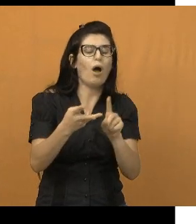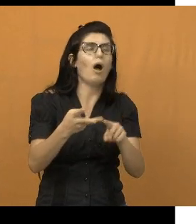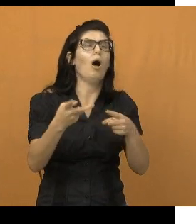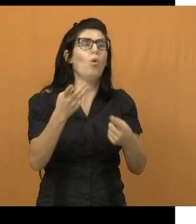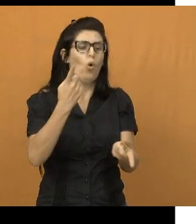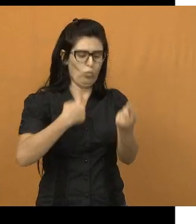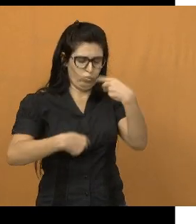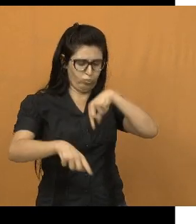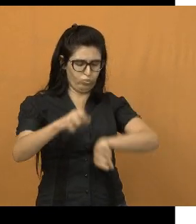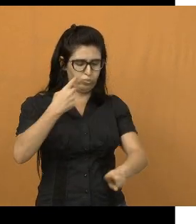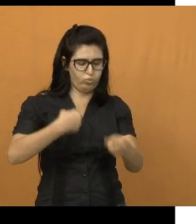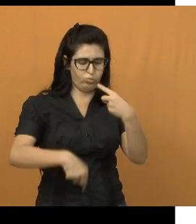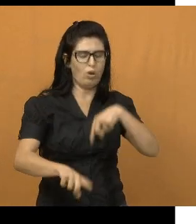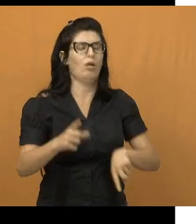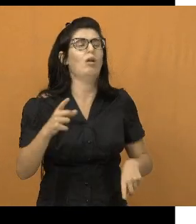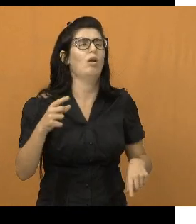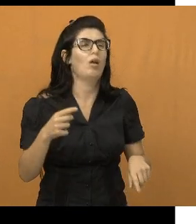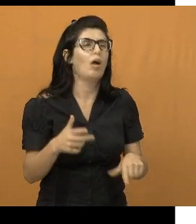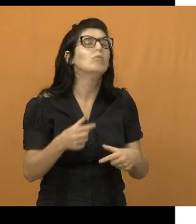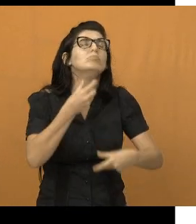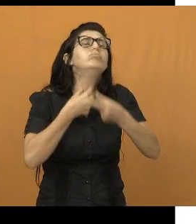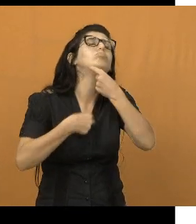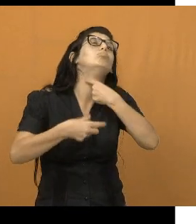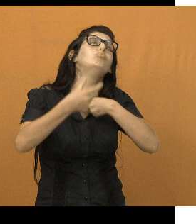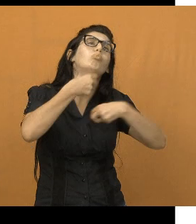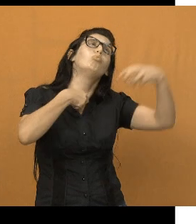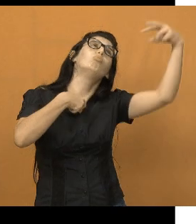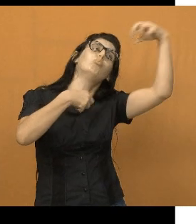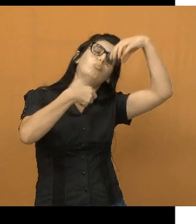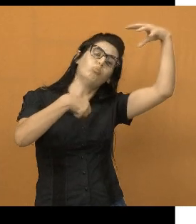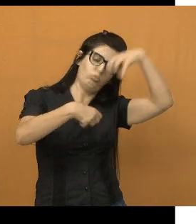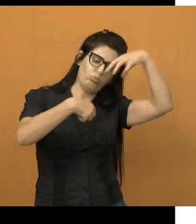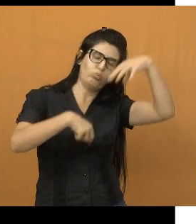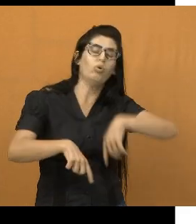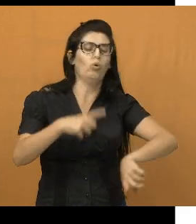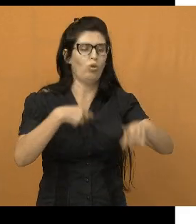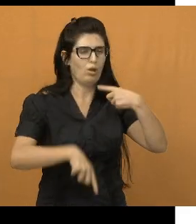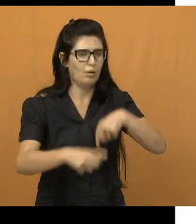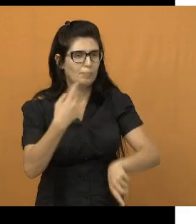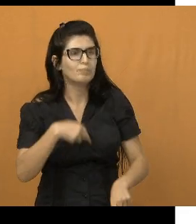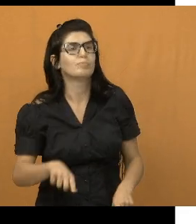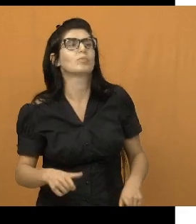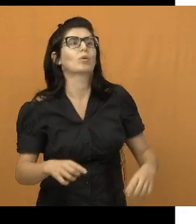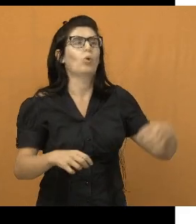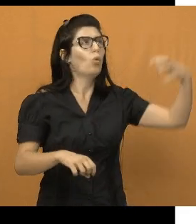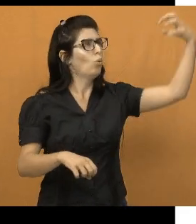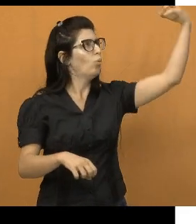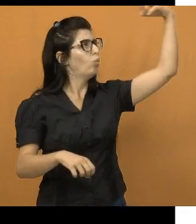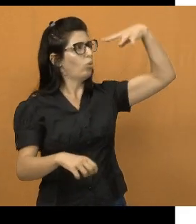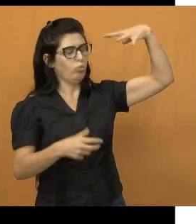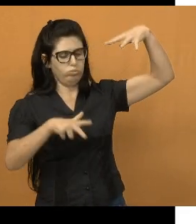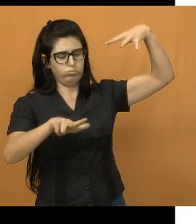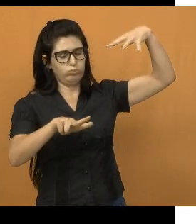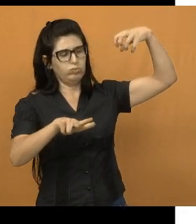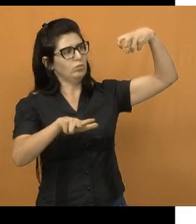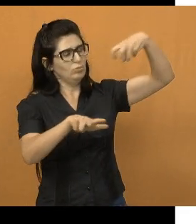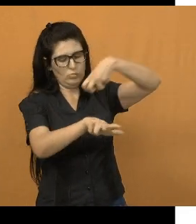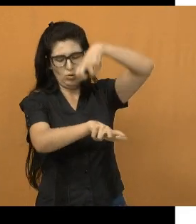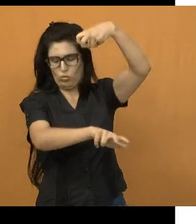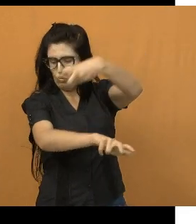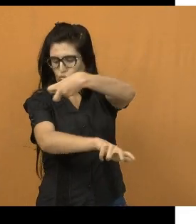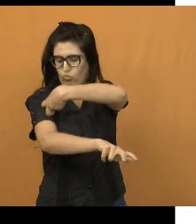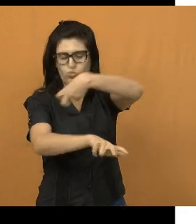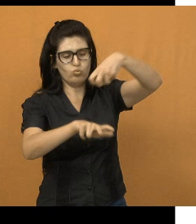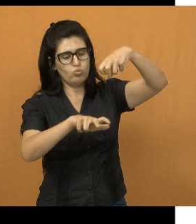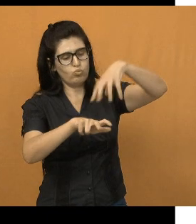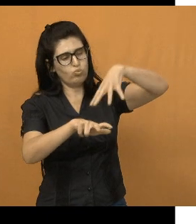gonoioscopia, laringoscopia, nasofibroscopia, radiografia contrastada, tomografia com sedação,